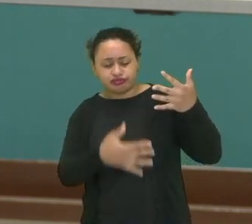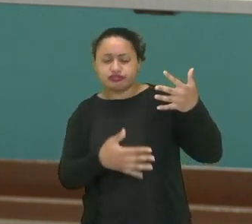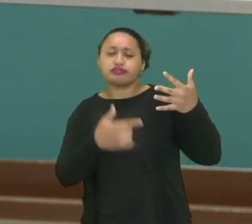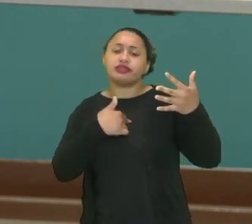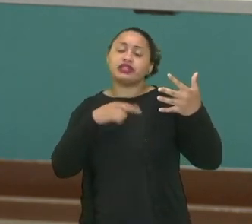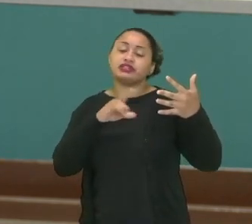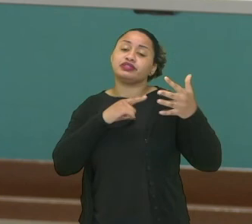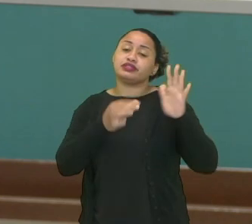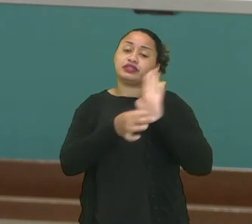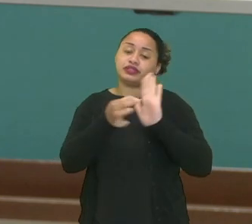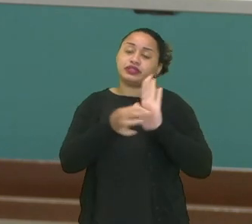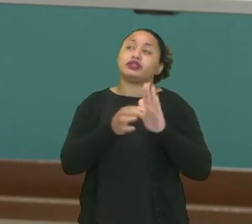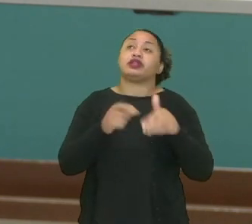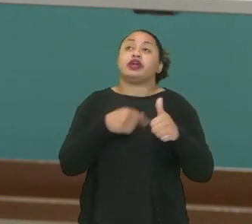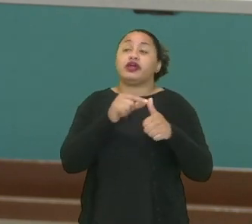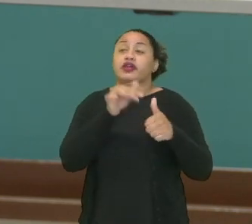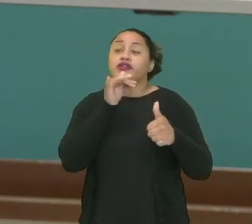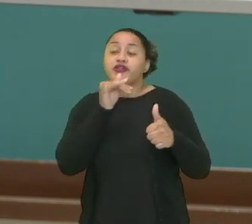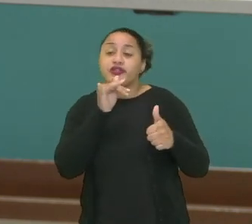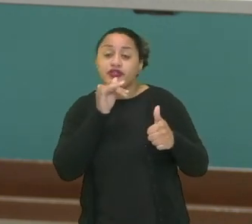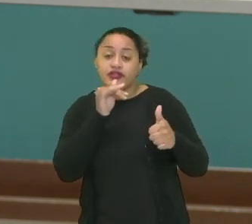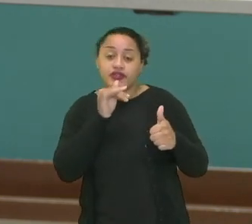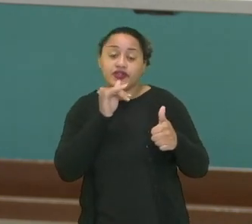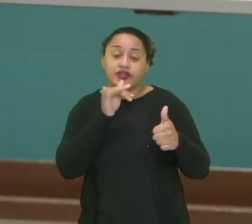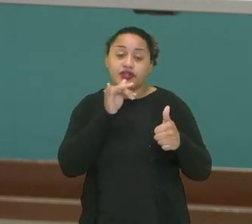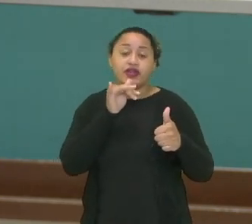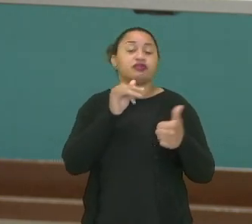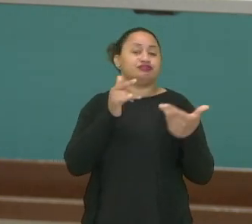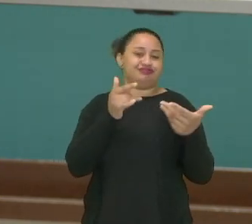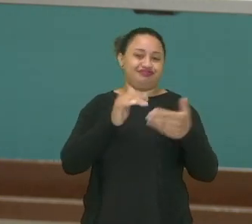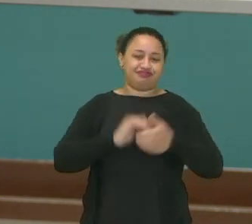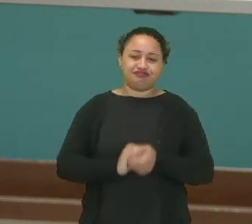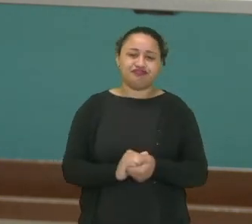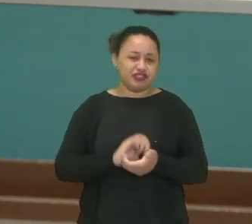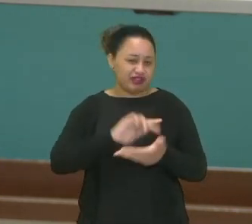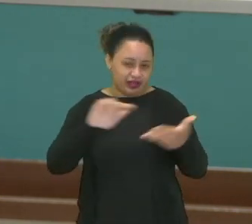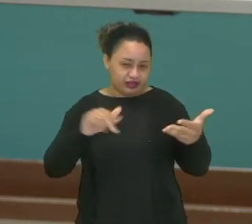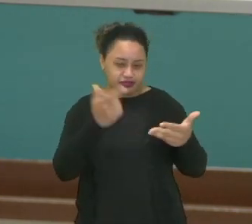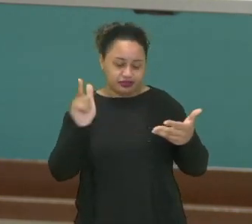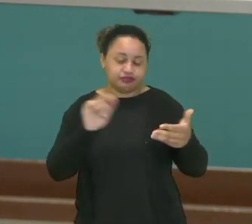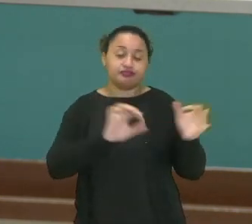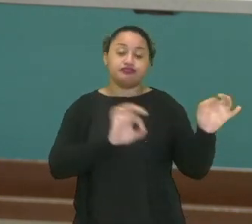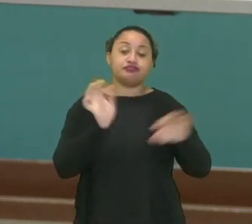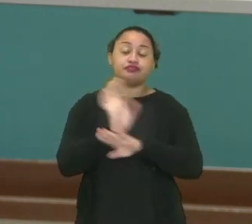de exemplificação, de autoridade. Neste vídeo, falamos sobre